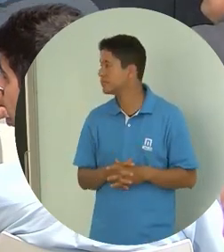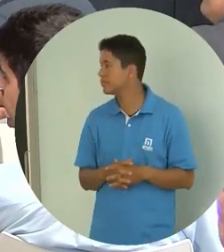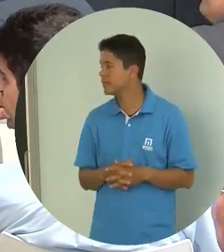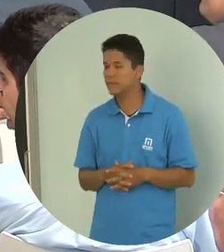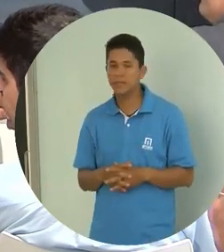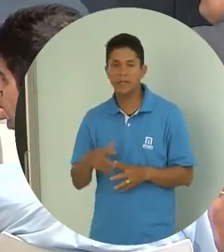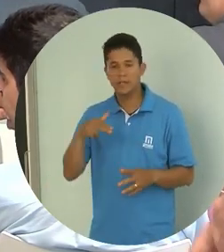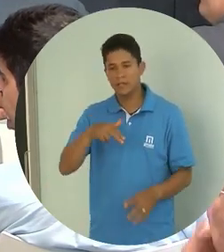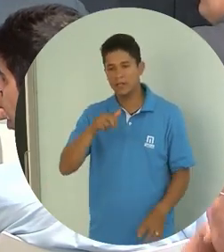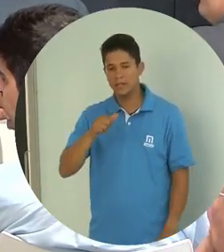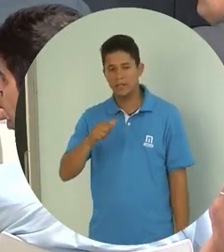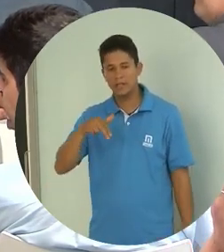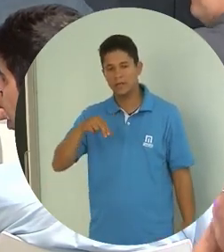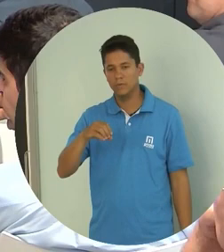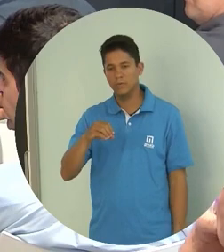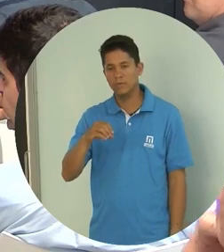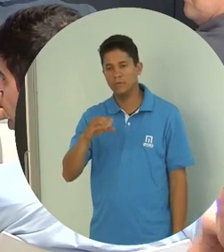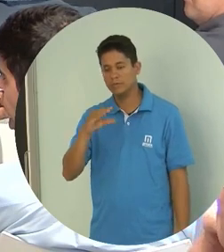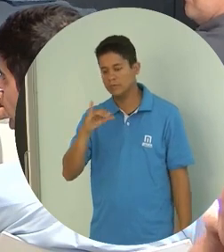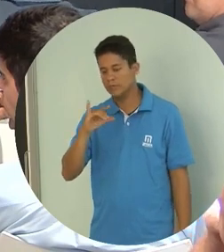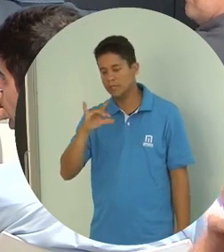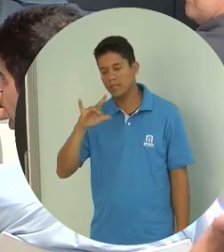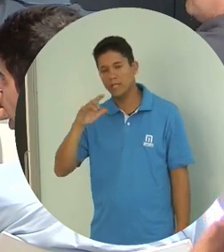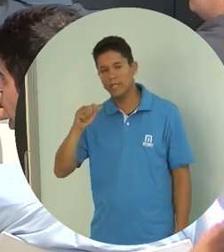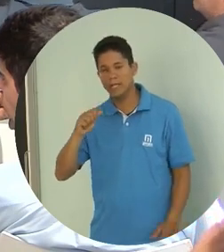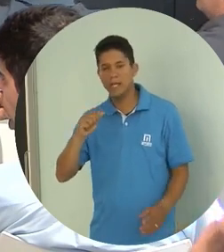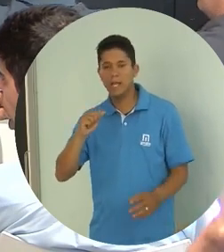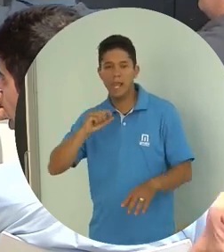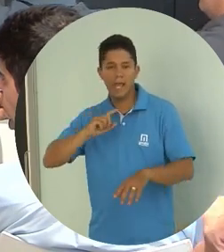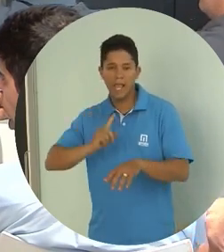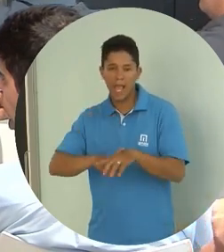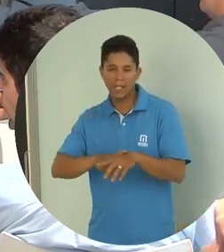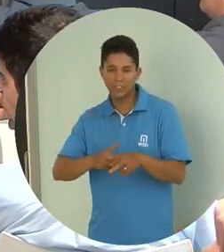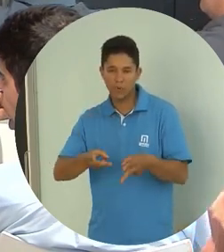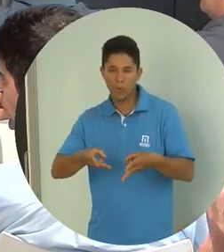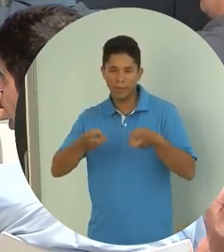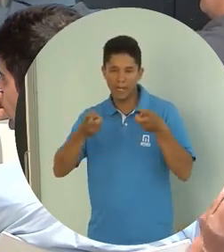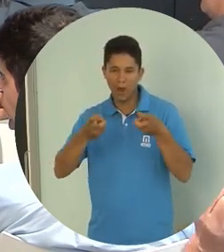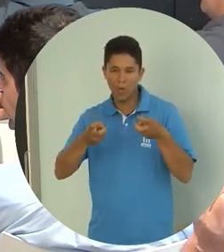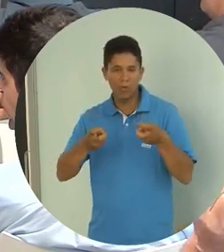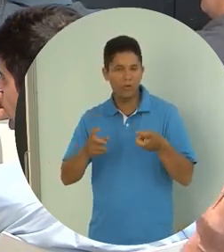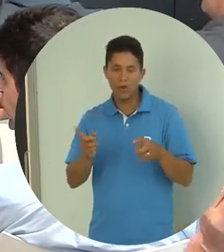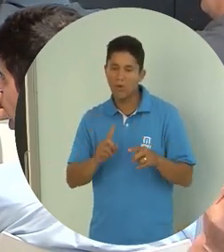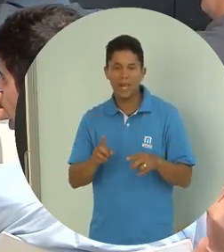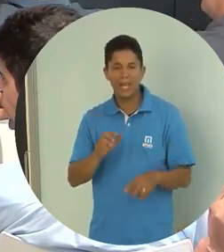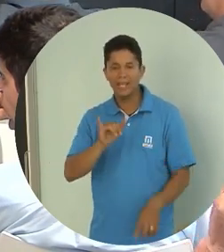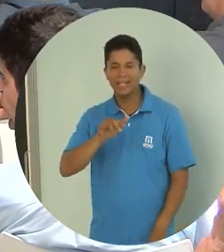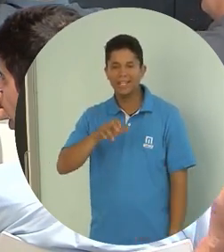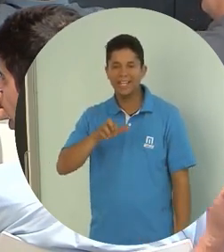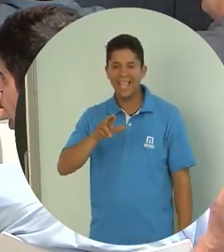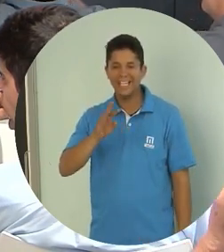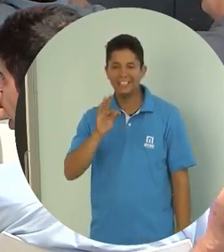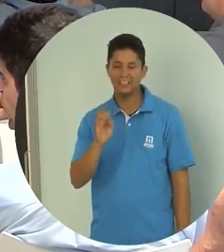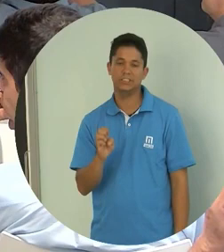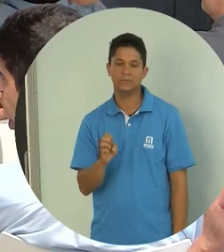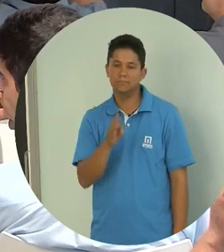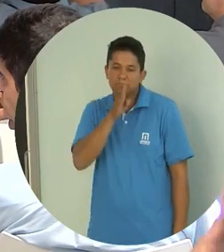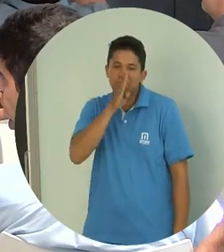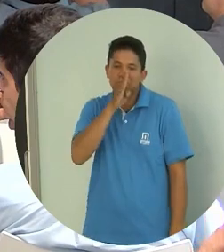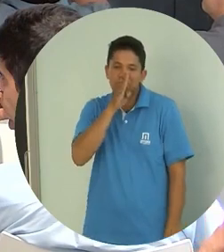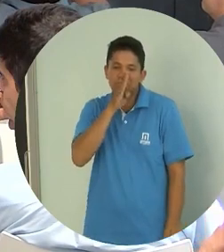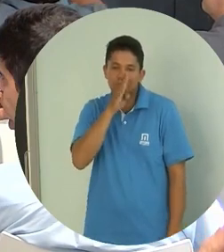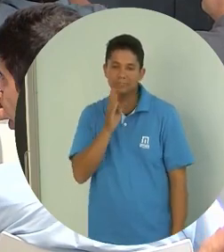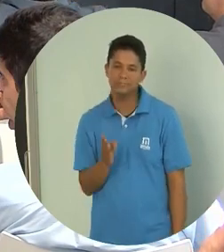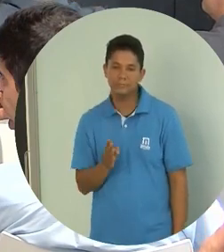da nanocílica, ela reage com algum mineral de inerte. Solo, alguma coisa? Totalmente inerte? Totalmente inerte. Preenchimento físico também?